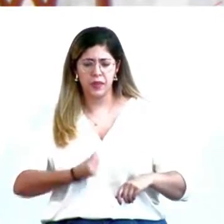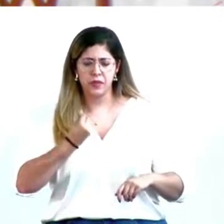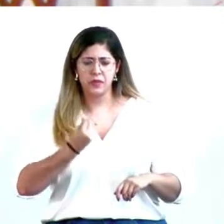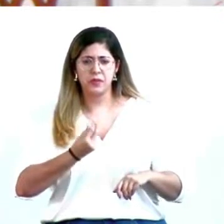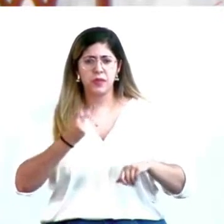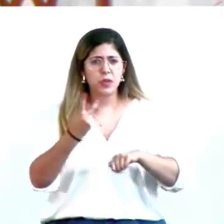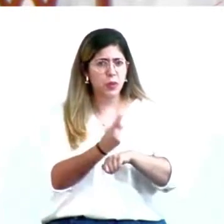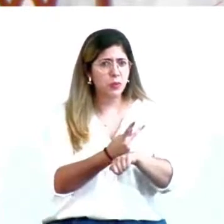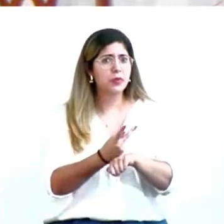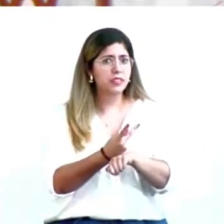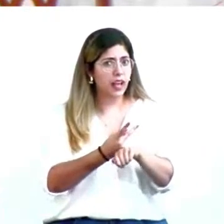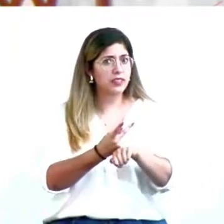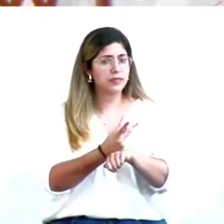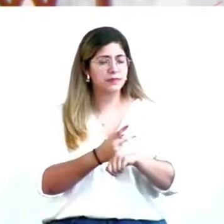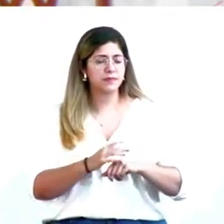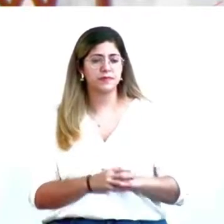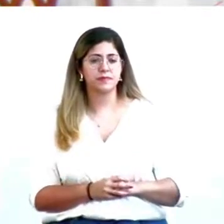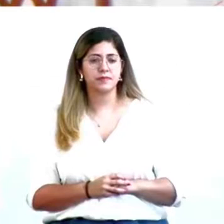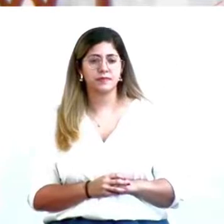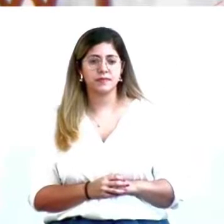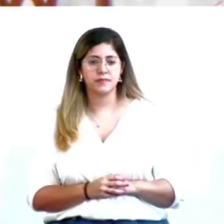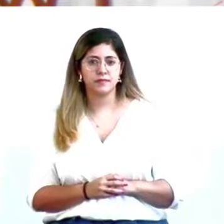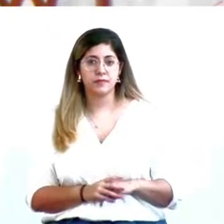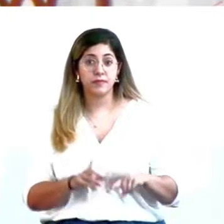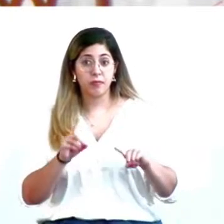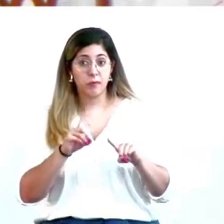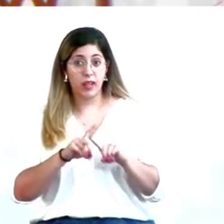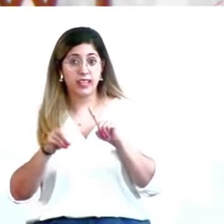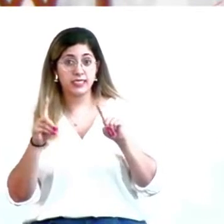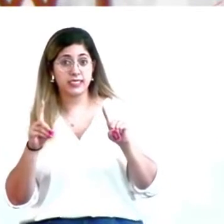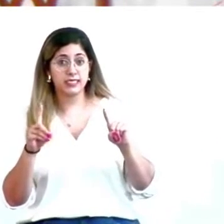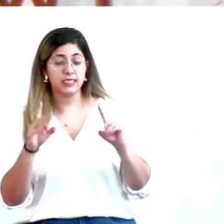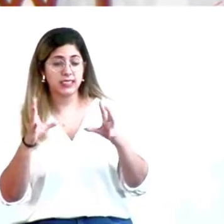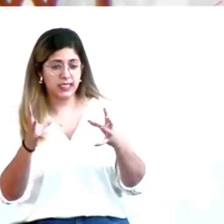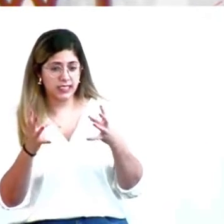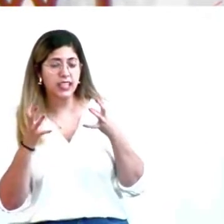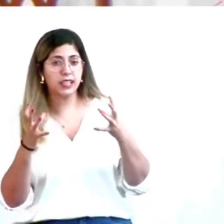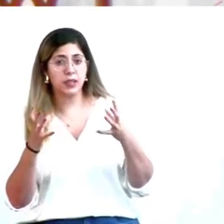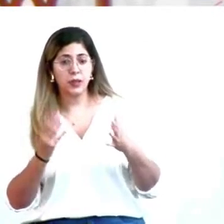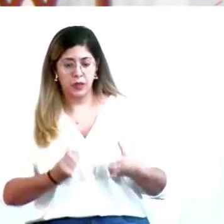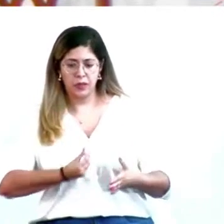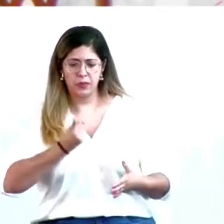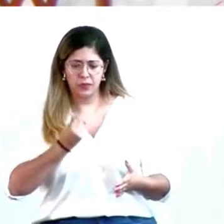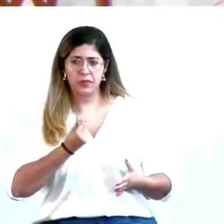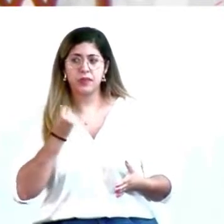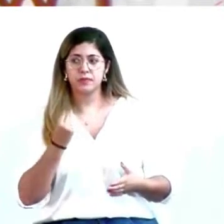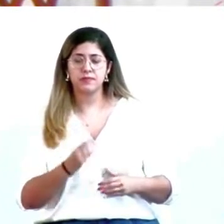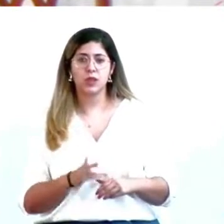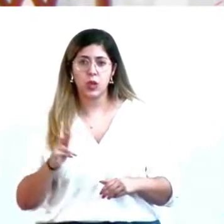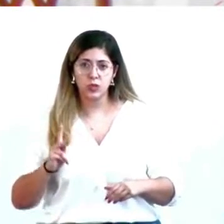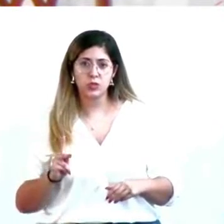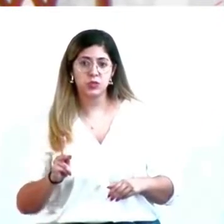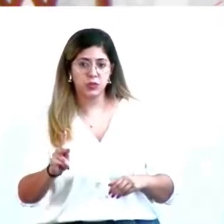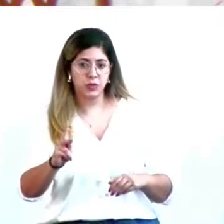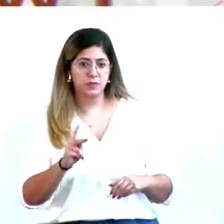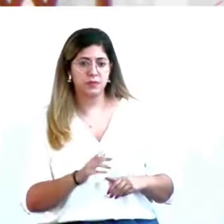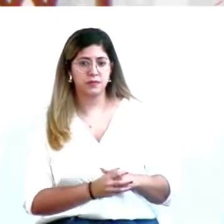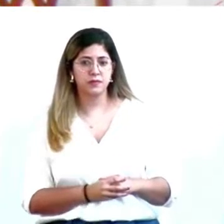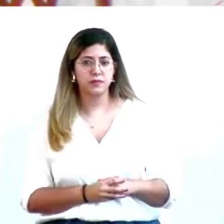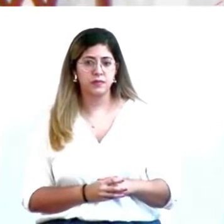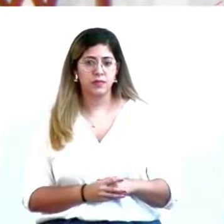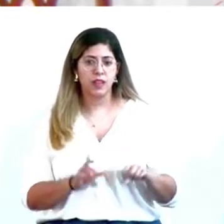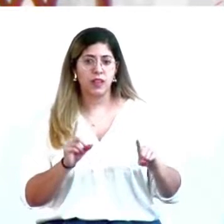buscado, mas nós temos que assim viver. Porque nós não nos assemelhamos ao mundo, mas no